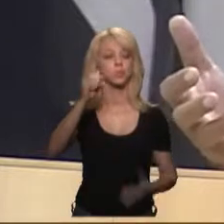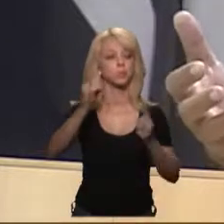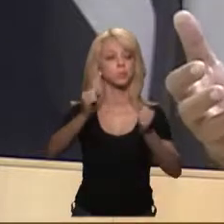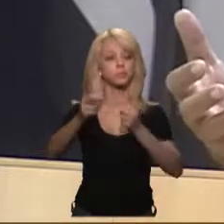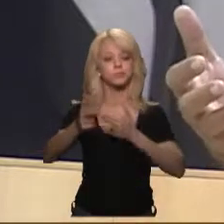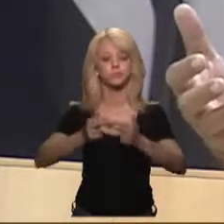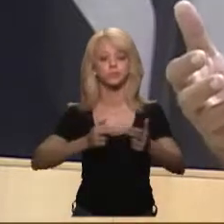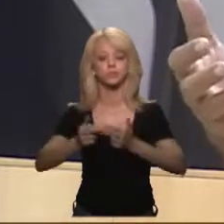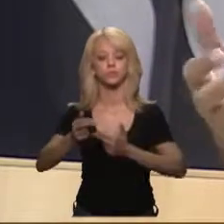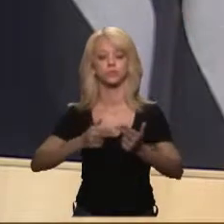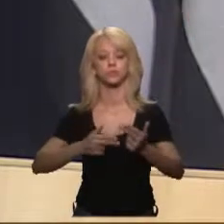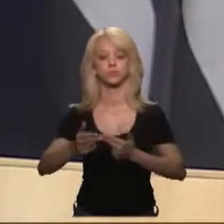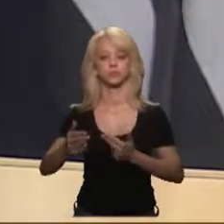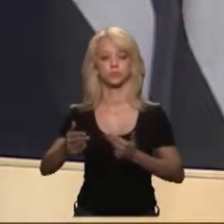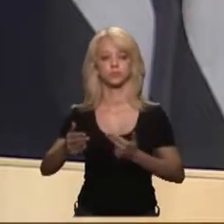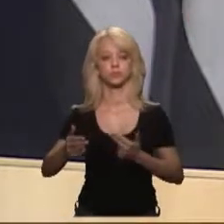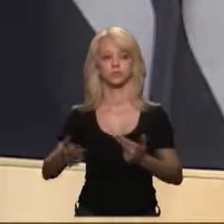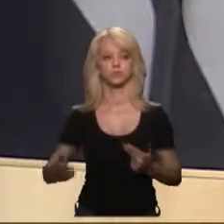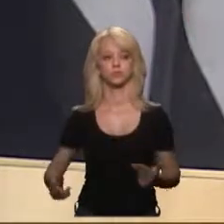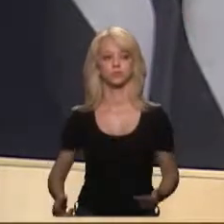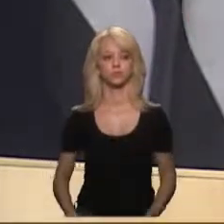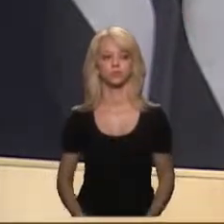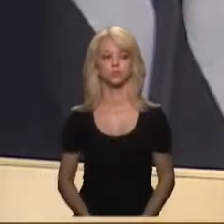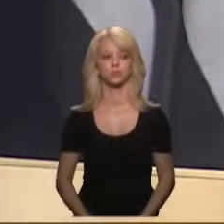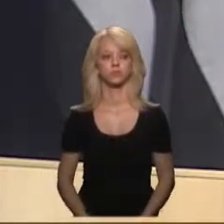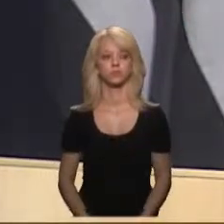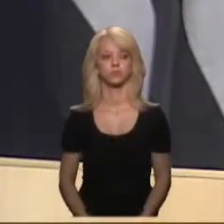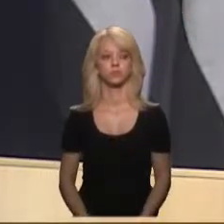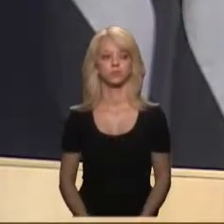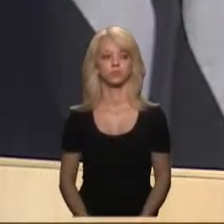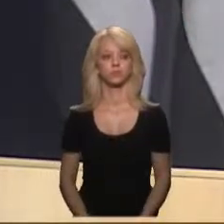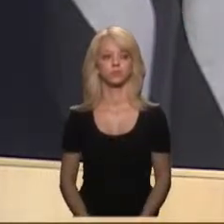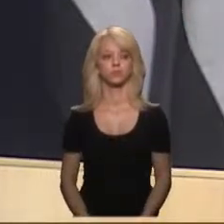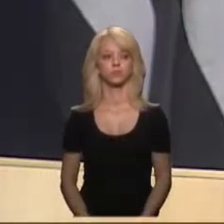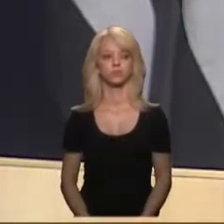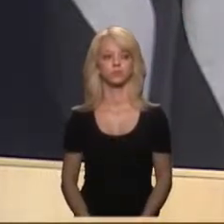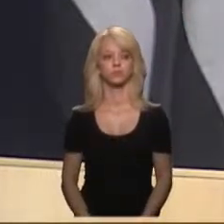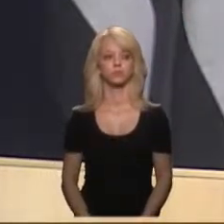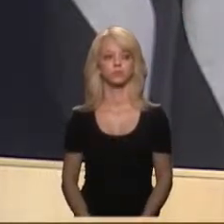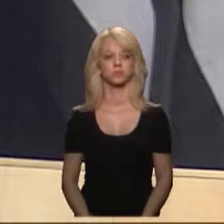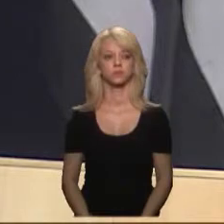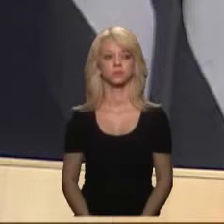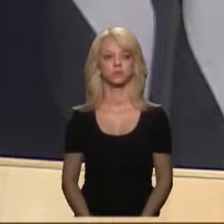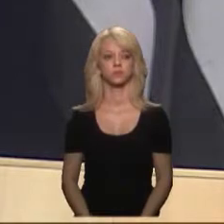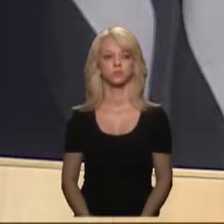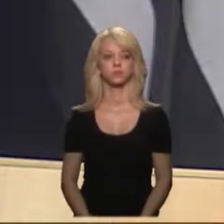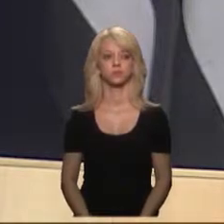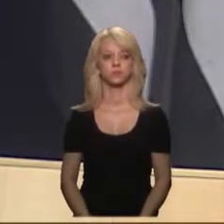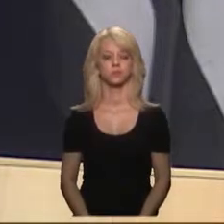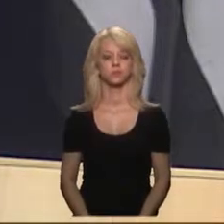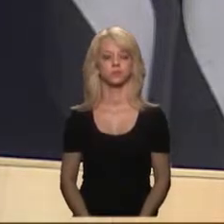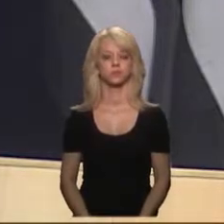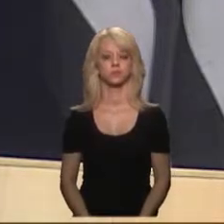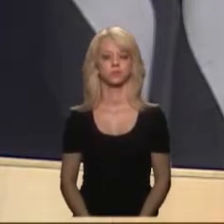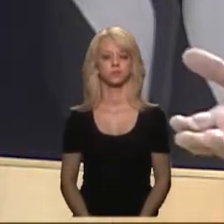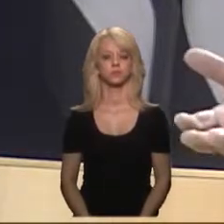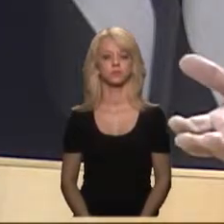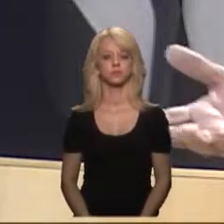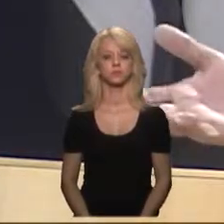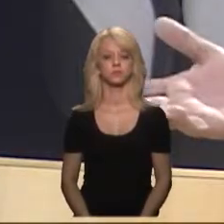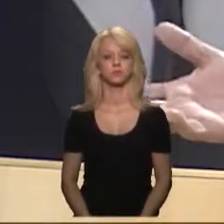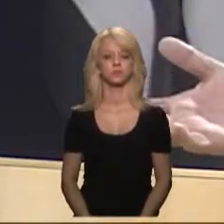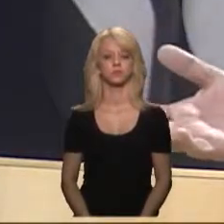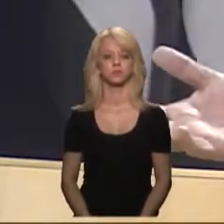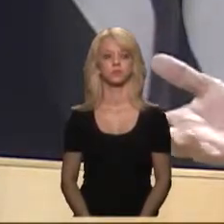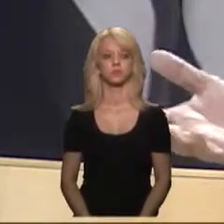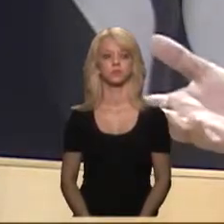tudo. Então, nós vamos ficar aqui mais uma vez. Nós não temos a prerrogativa de falar, nós